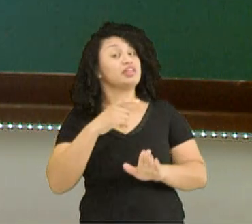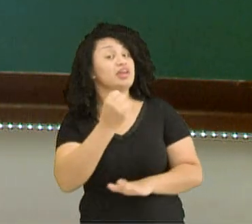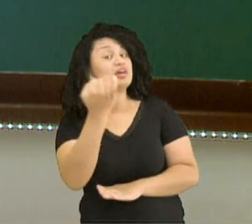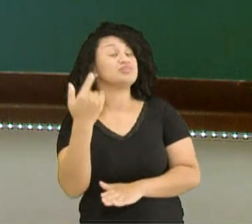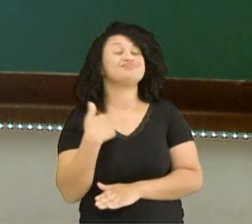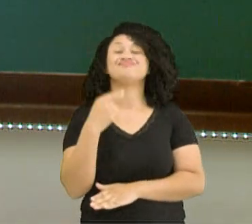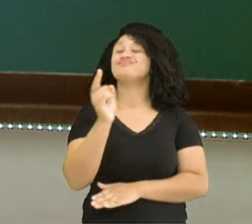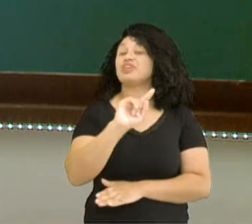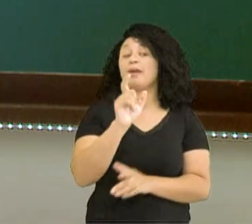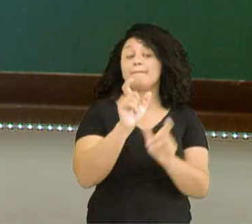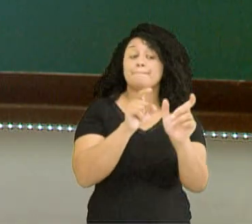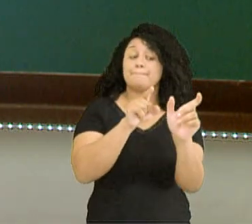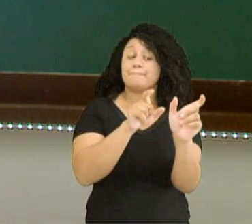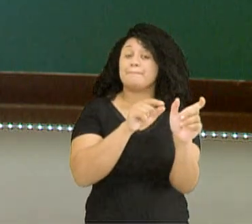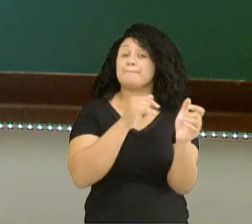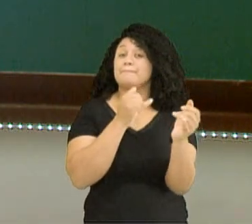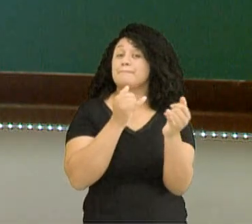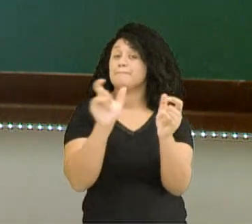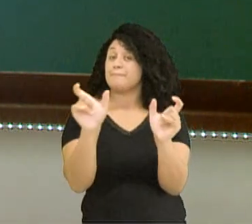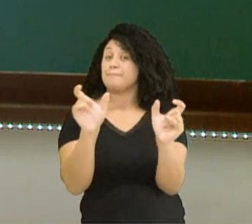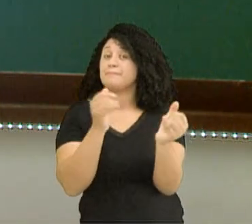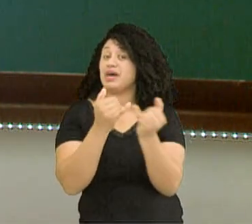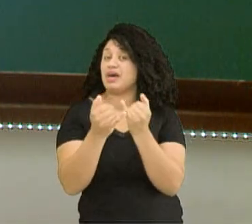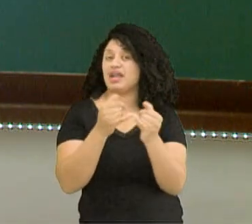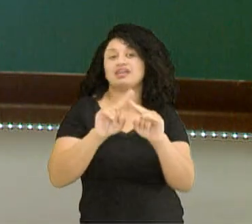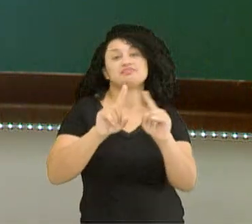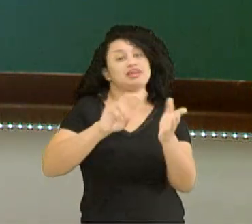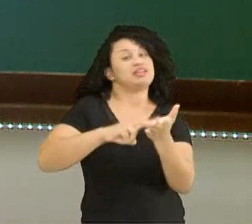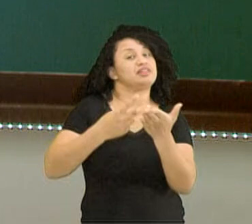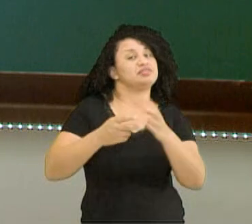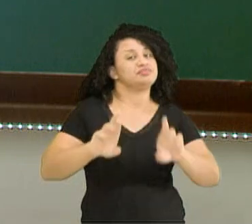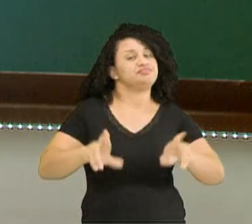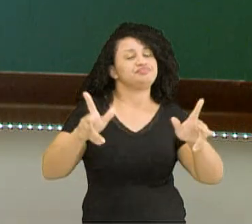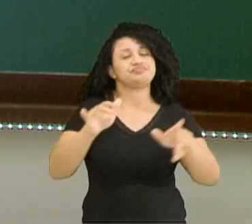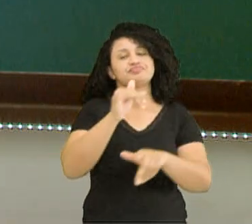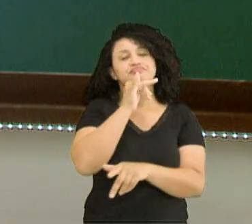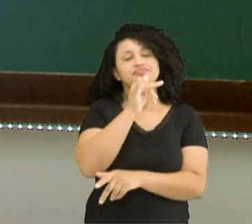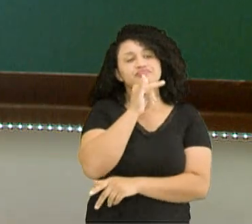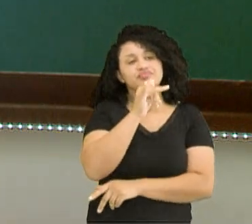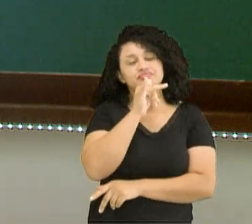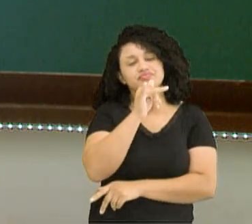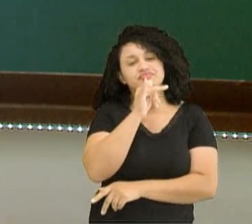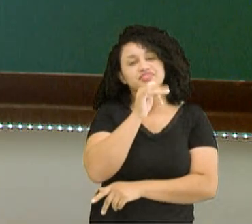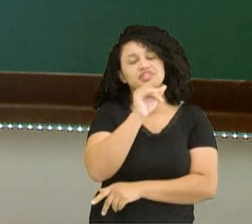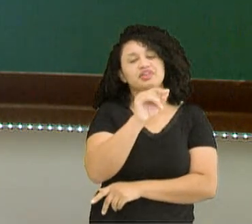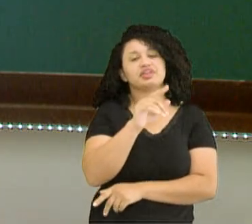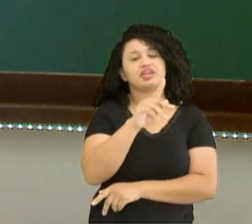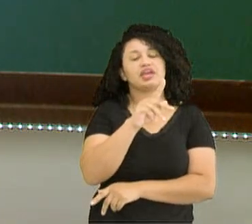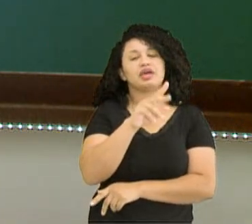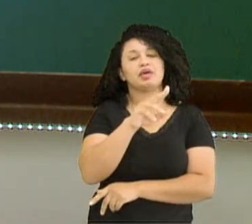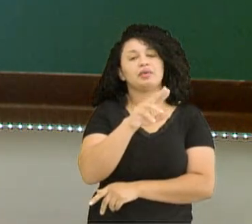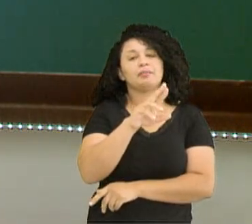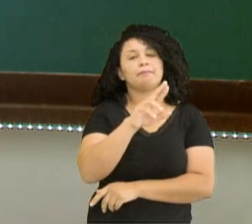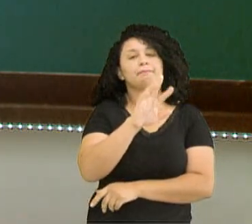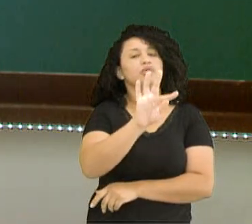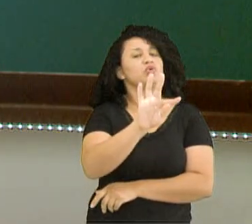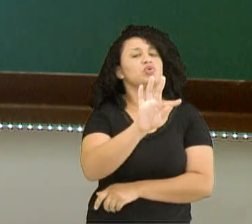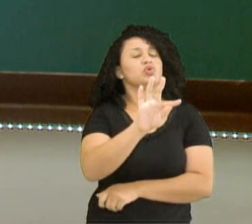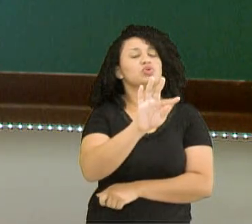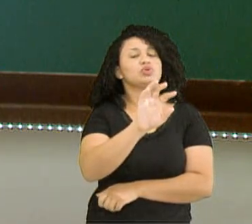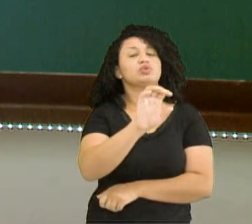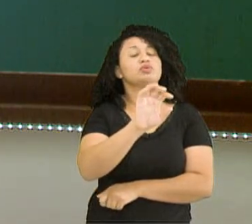algumas palavras que parecem, mas a tradução é outra. Por exemplo, parou na porta e tem push. O que você vai